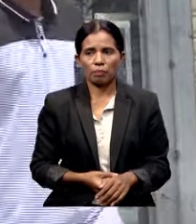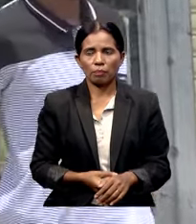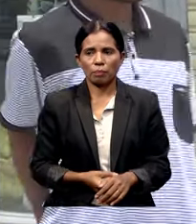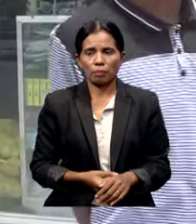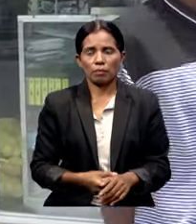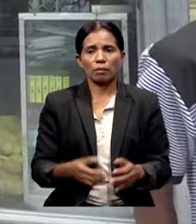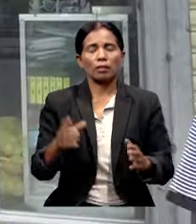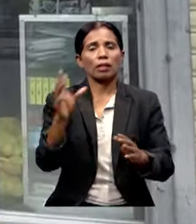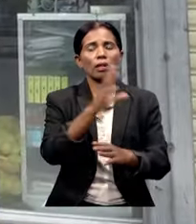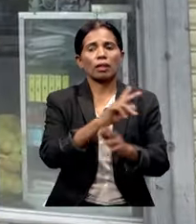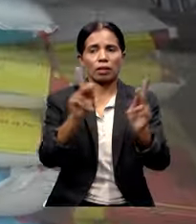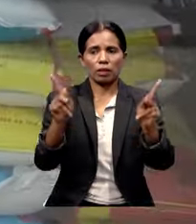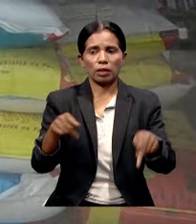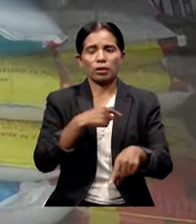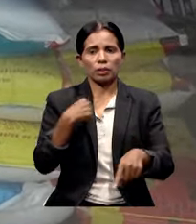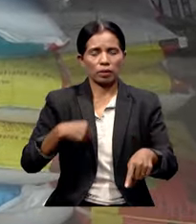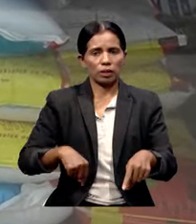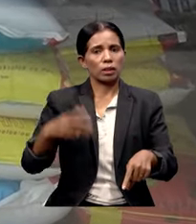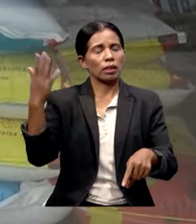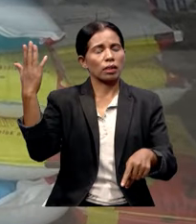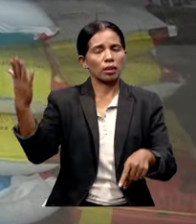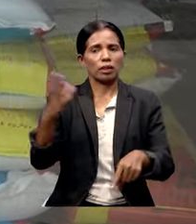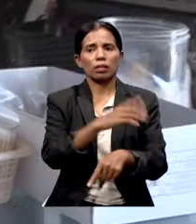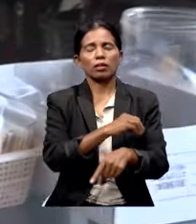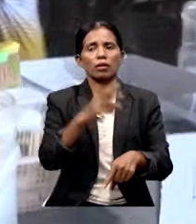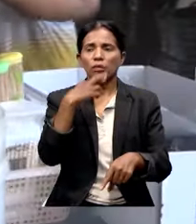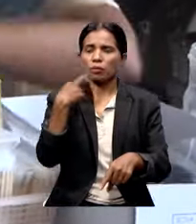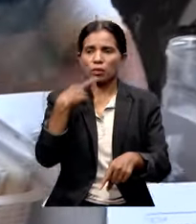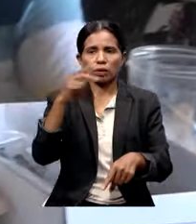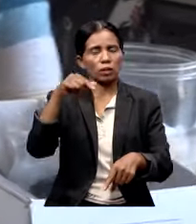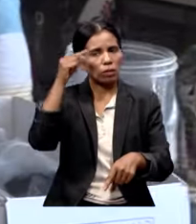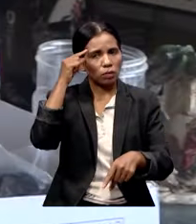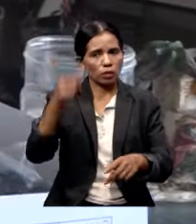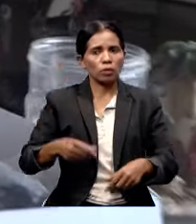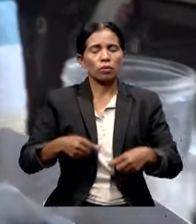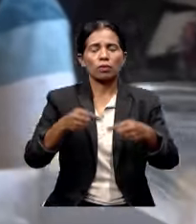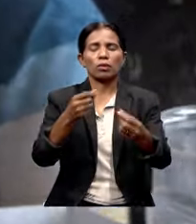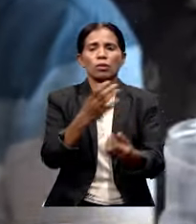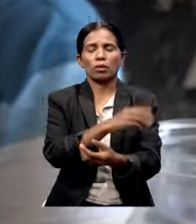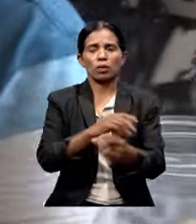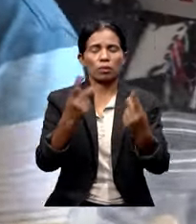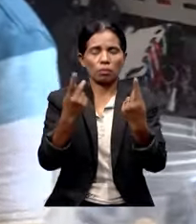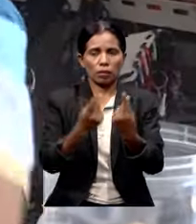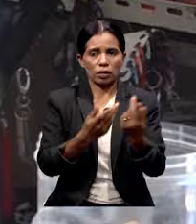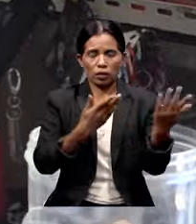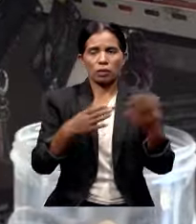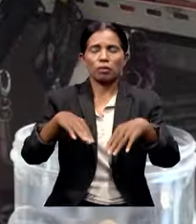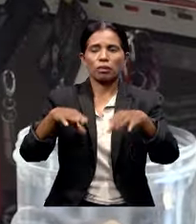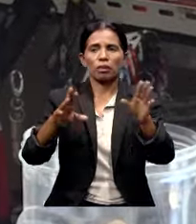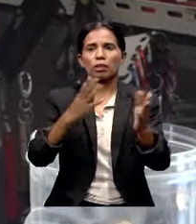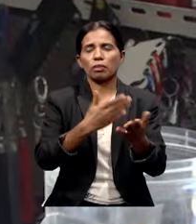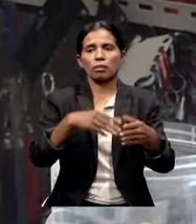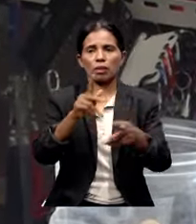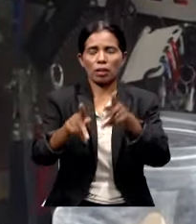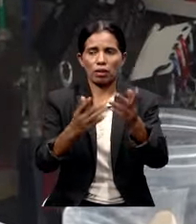De dau ne los de cinesa balu ni ai taraclaran manipula folin fos ne pe governo forna subsidiu pe empresariu importador sira atu fan ba